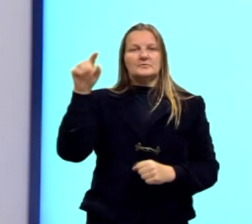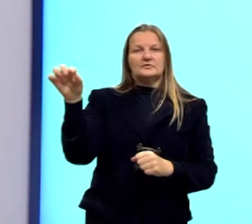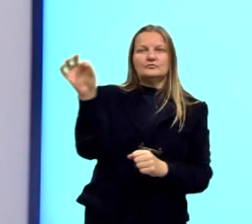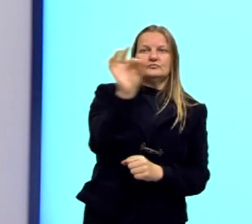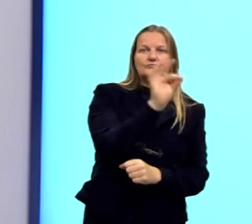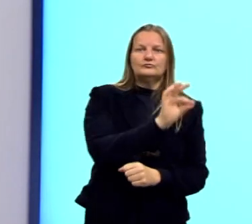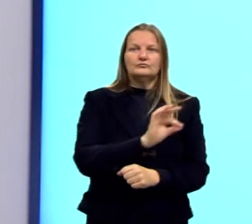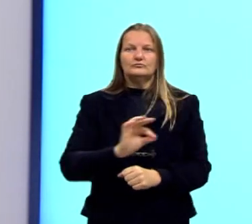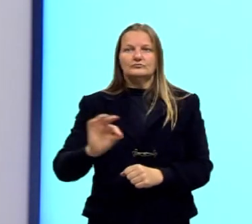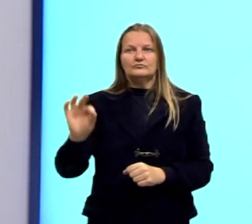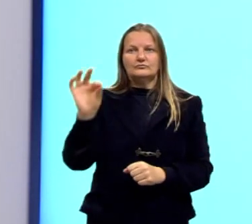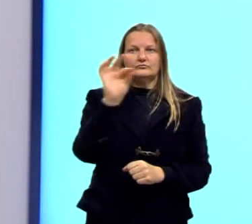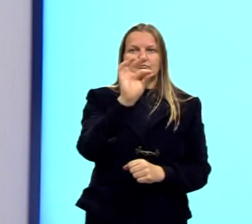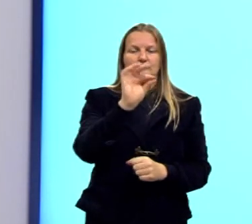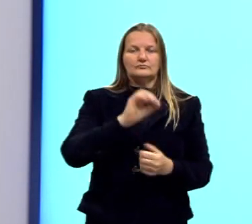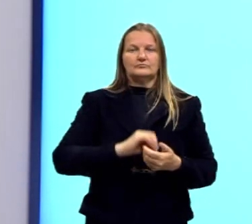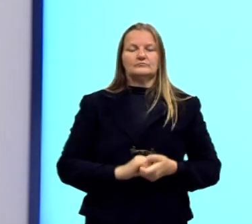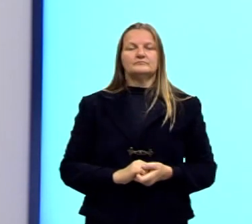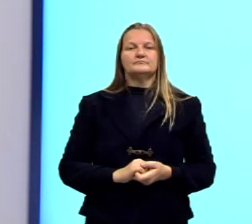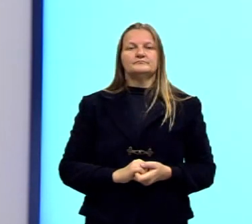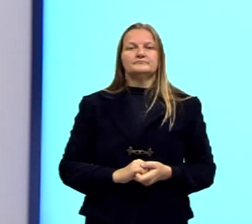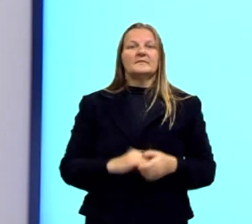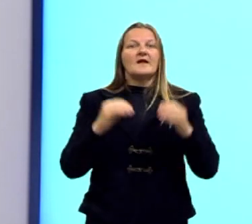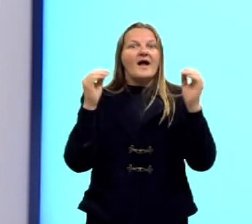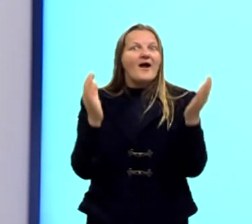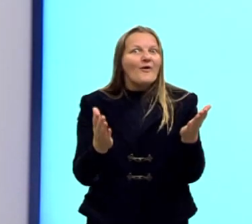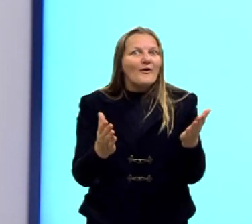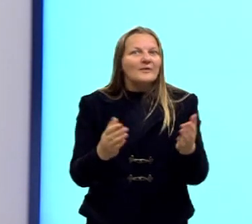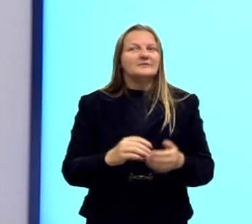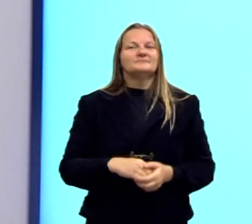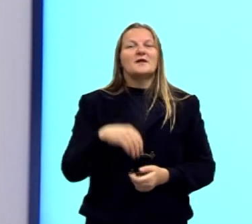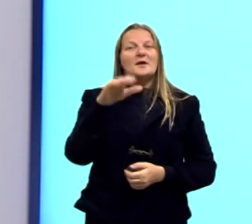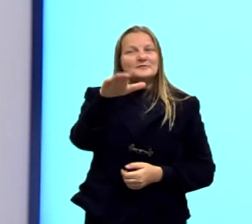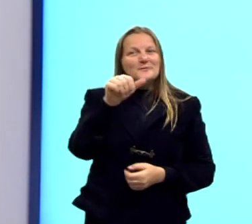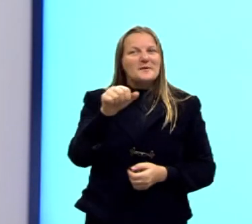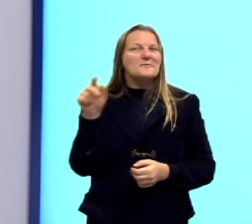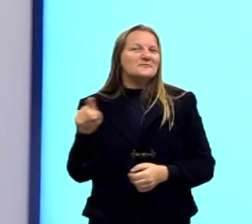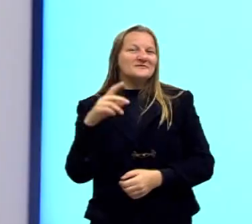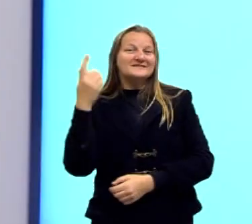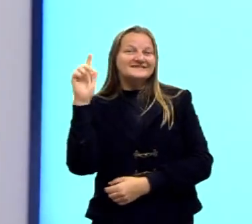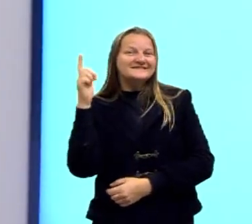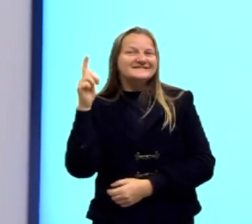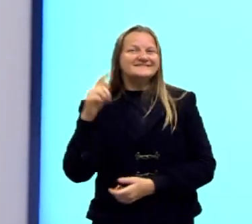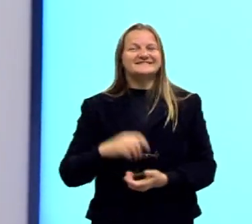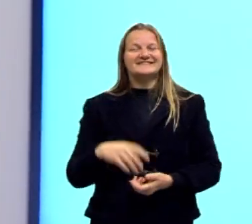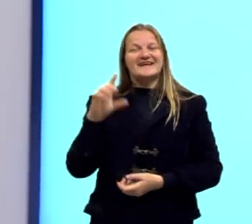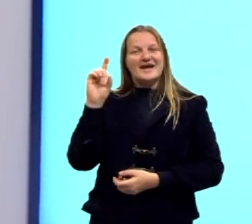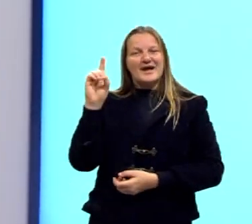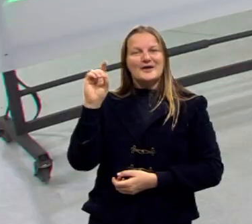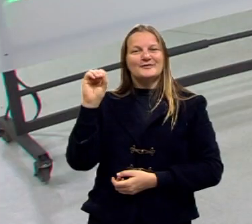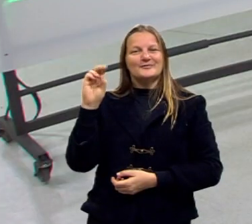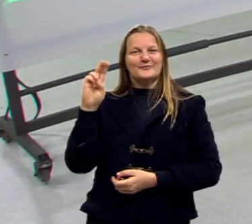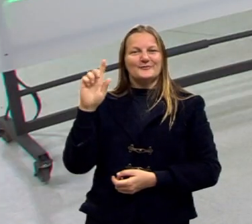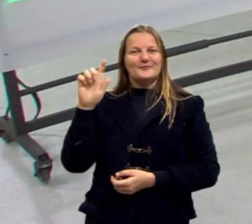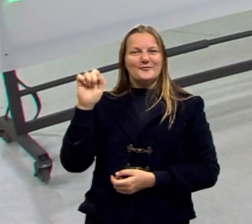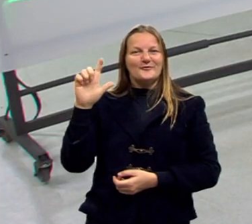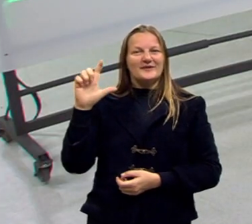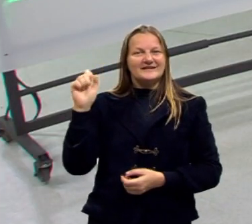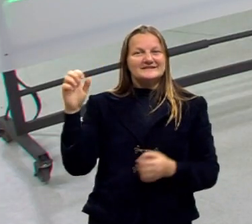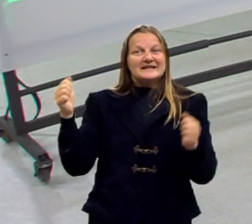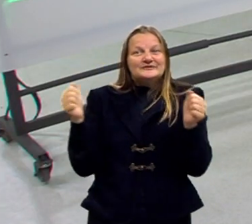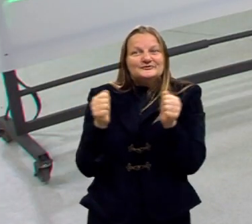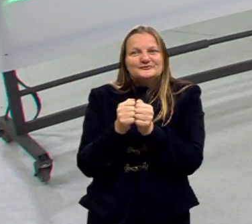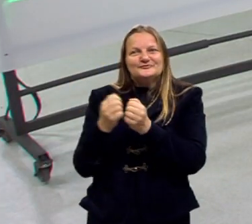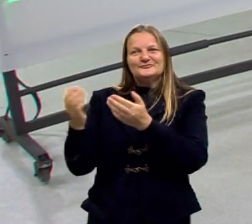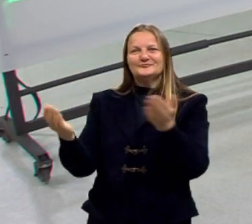certo bom então agora eu quero chamar o professor Douglas nosso professor de geografia para